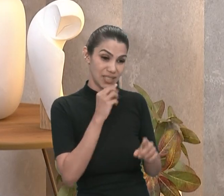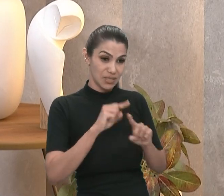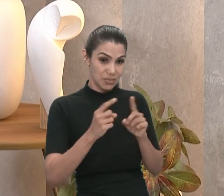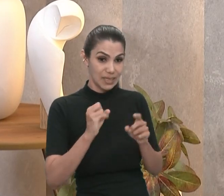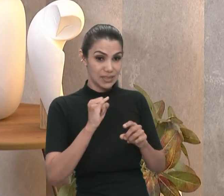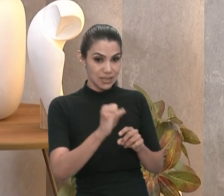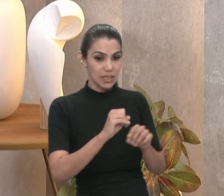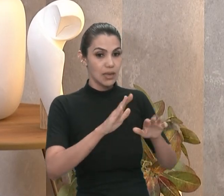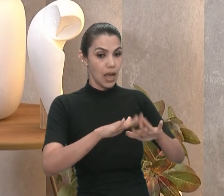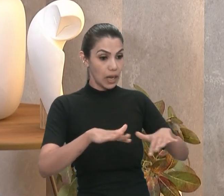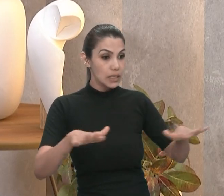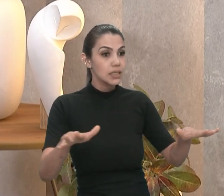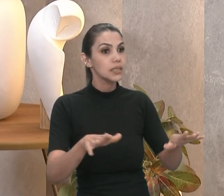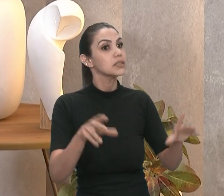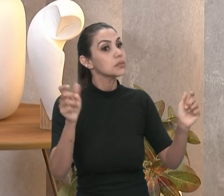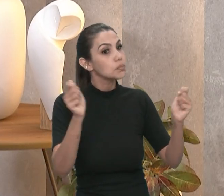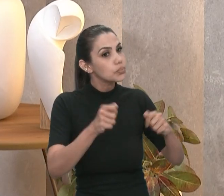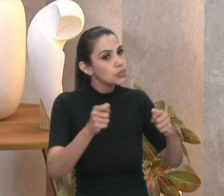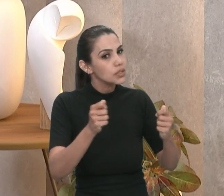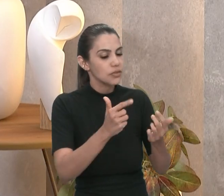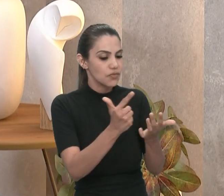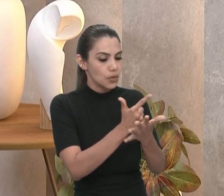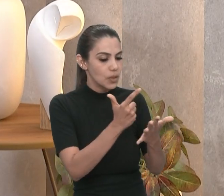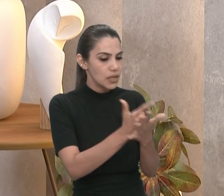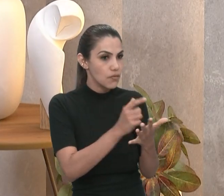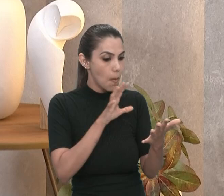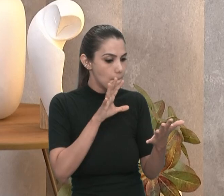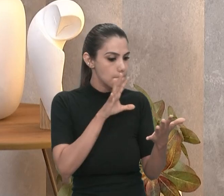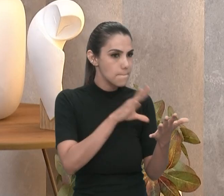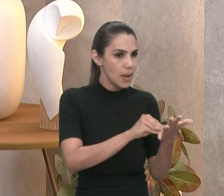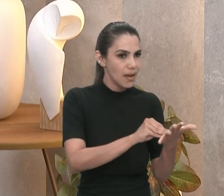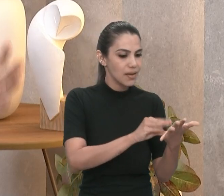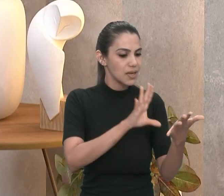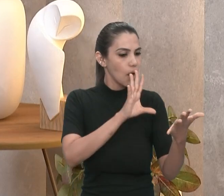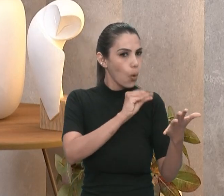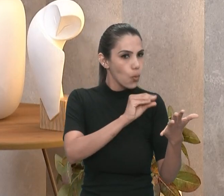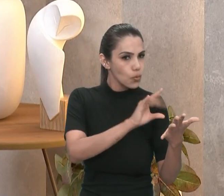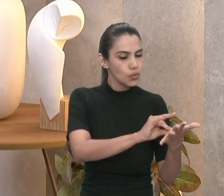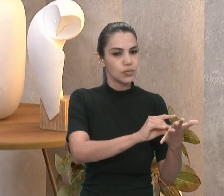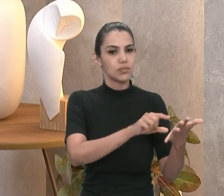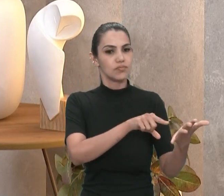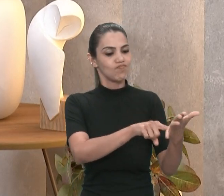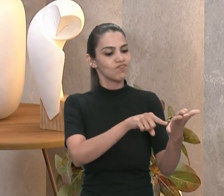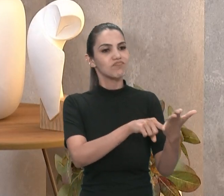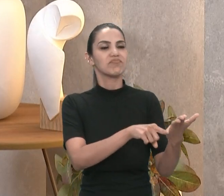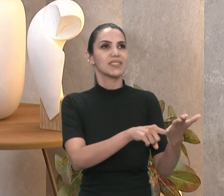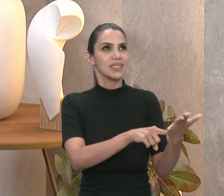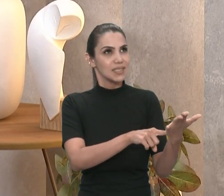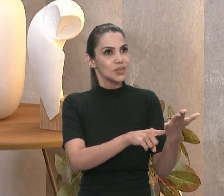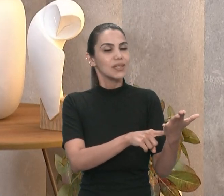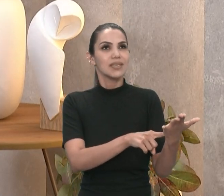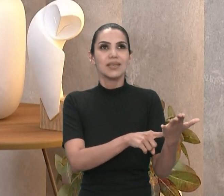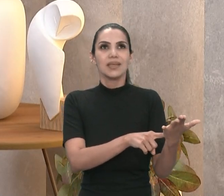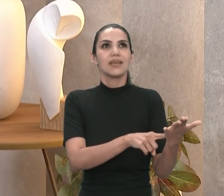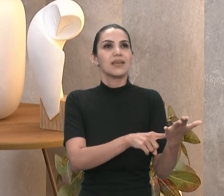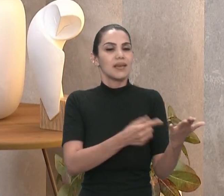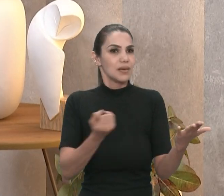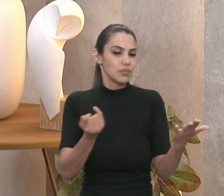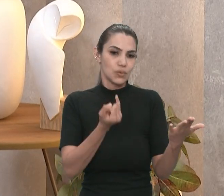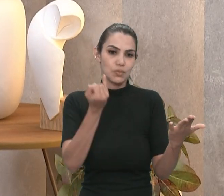acessar o material físico, todos os elementos que envolvem o ambiente da